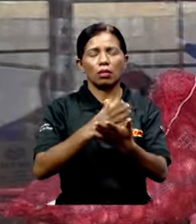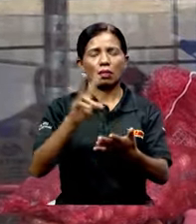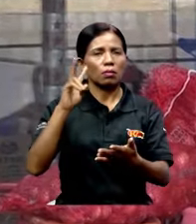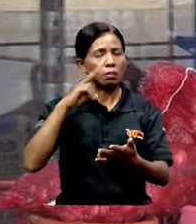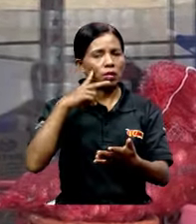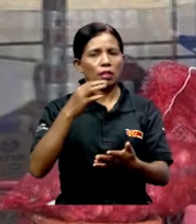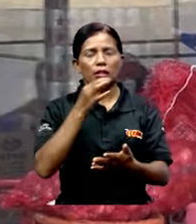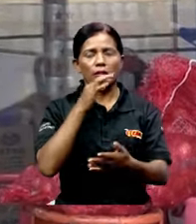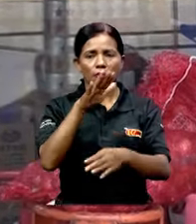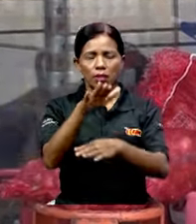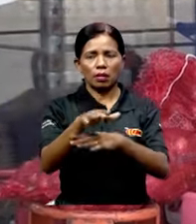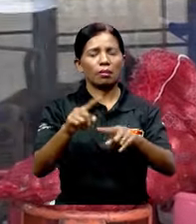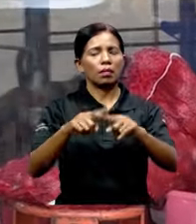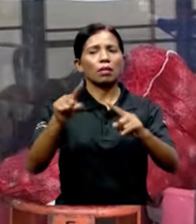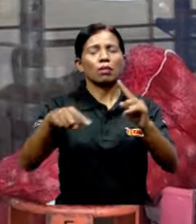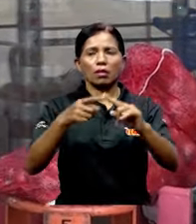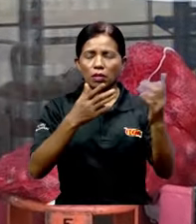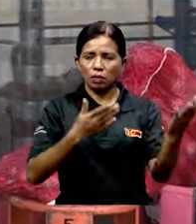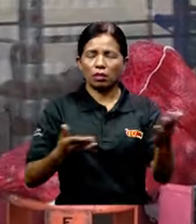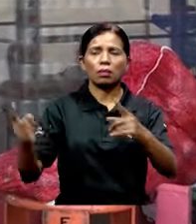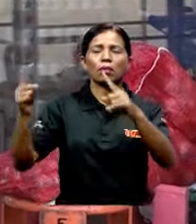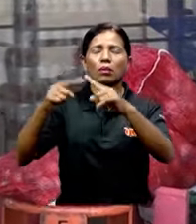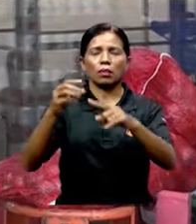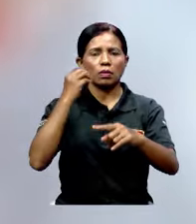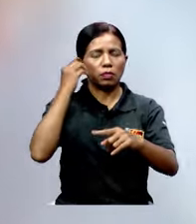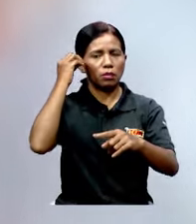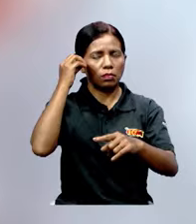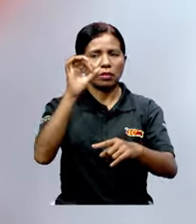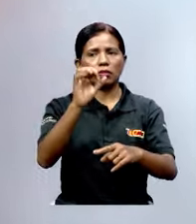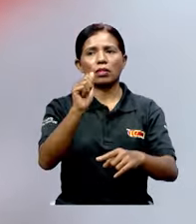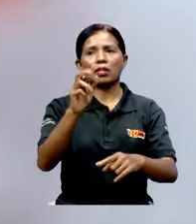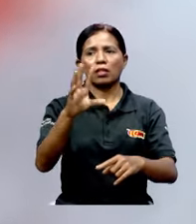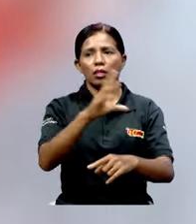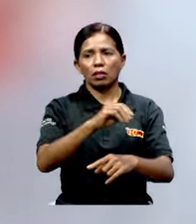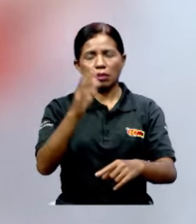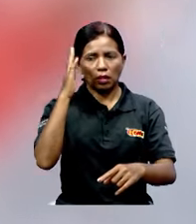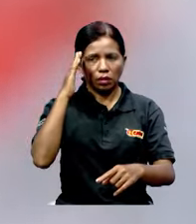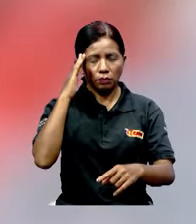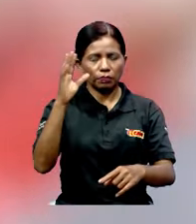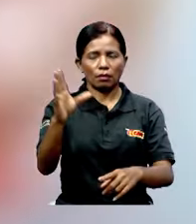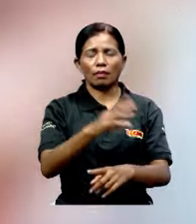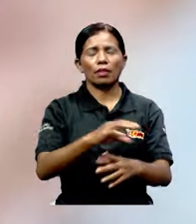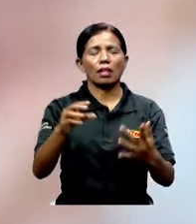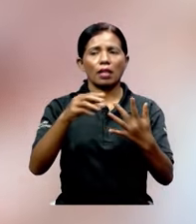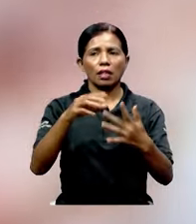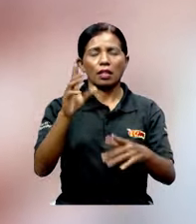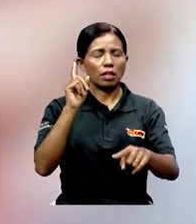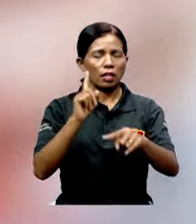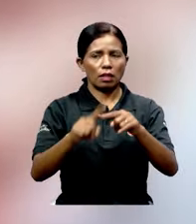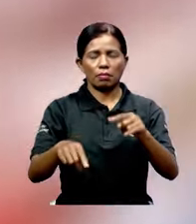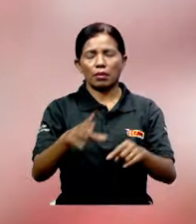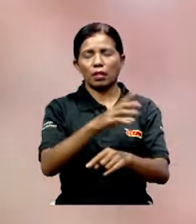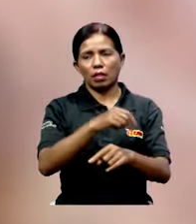Bahahan Mildianian, mas bem rir a Lori Batou uma e a Farol, foi em deteta catac, nan manu ne, la bele at